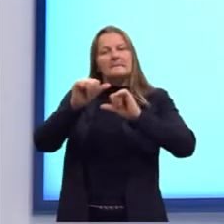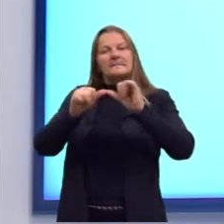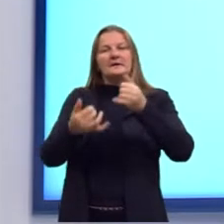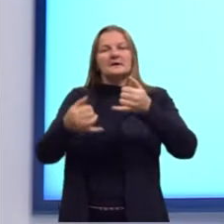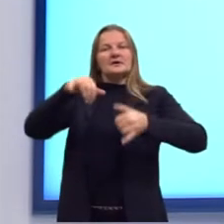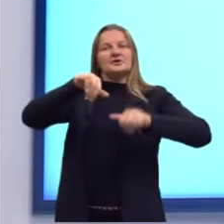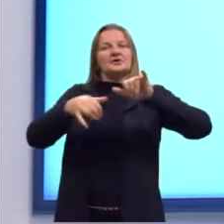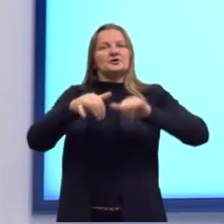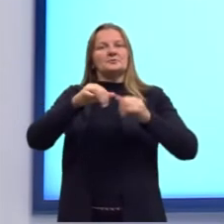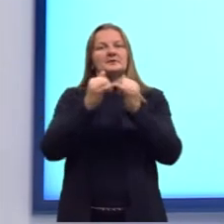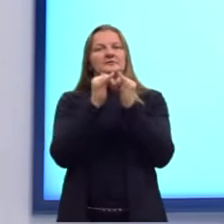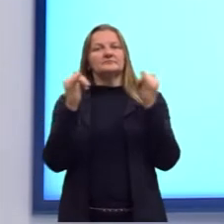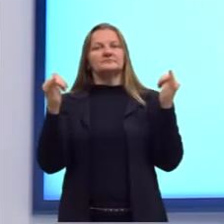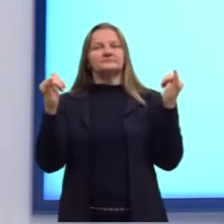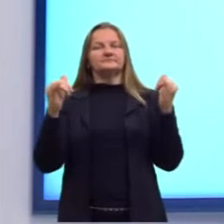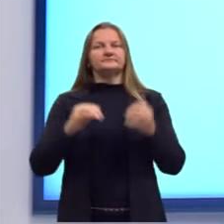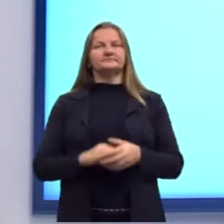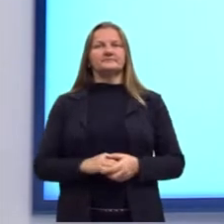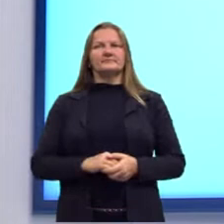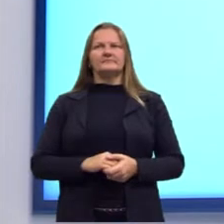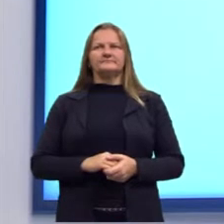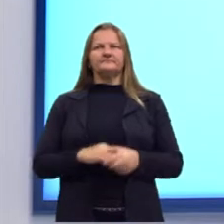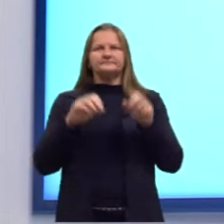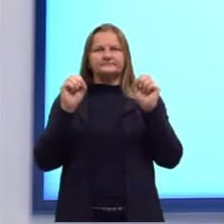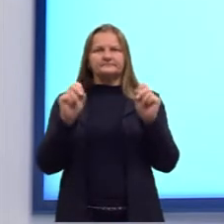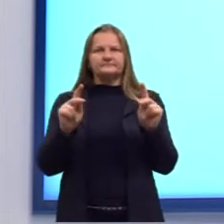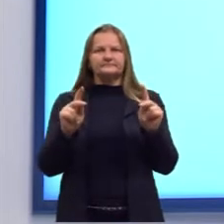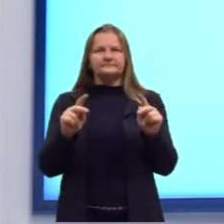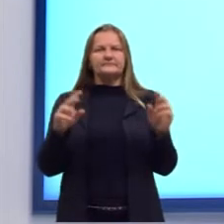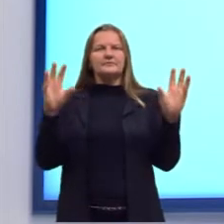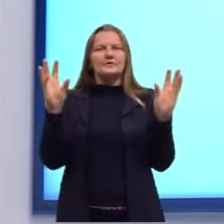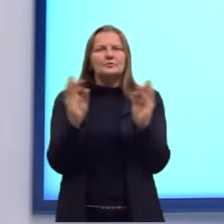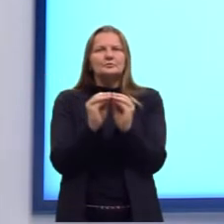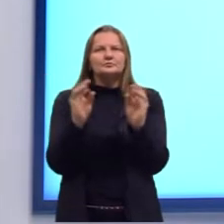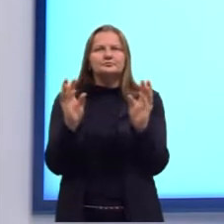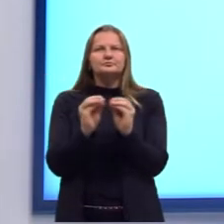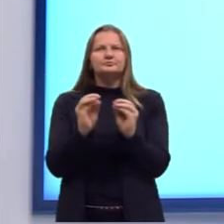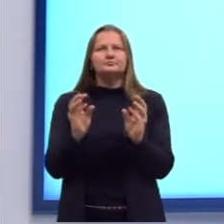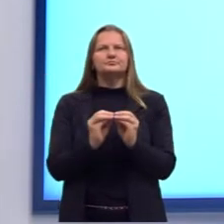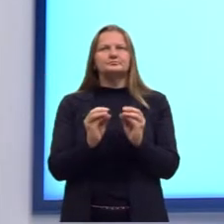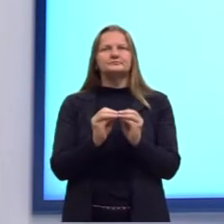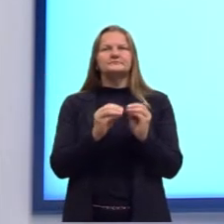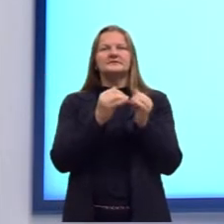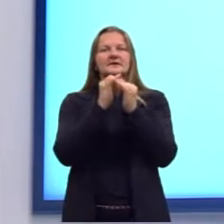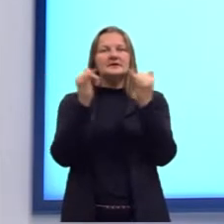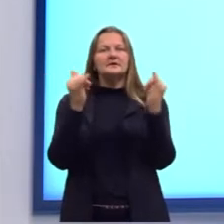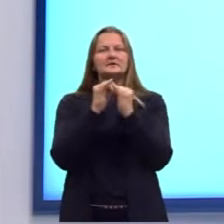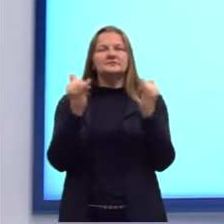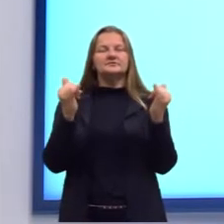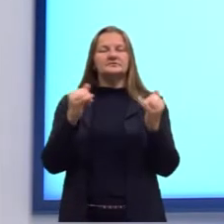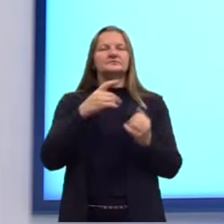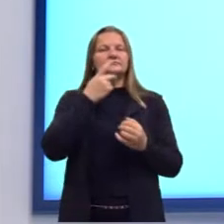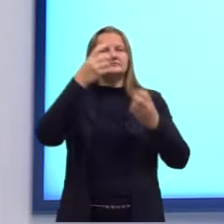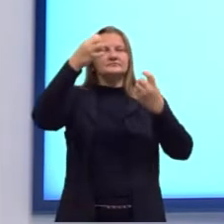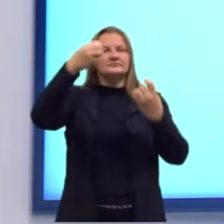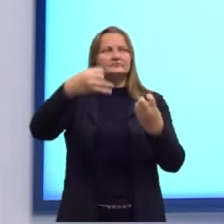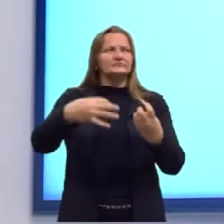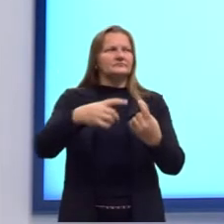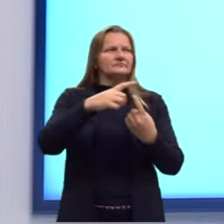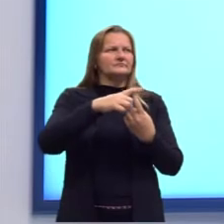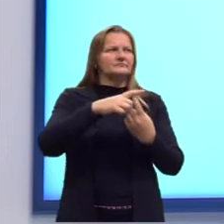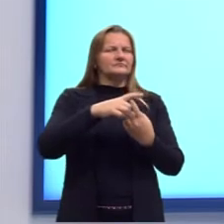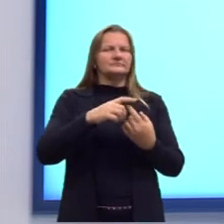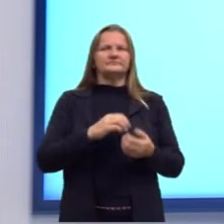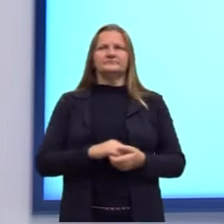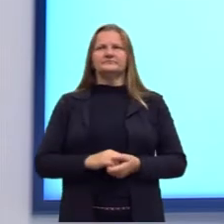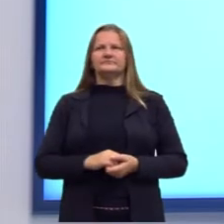transforma em eletricidade tá então aqui um resuminho né das das energias que a gente falou tá